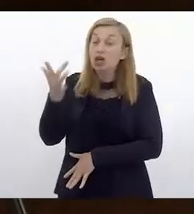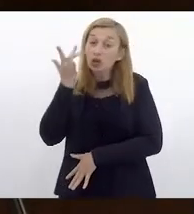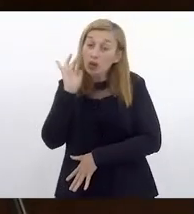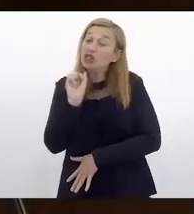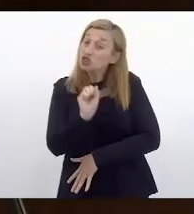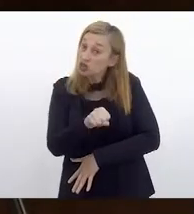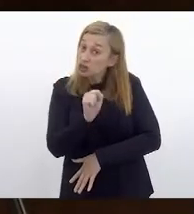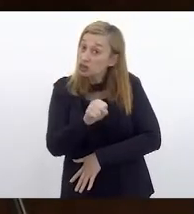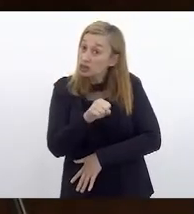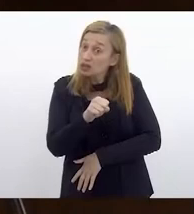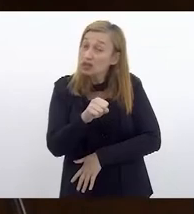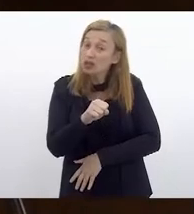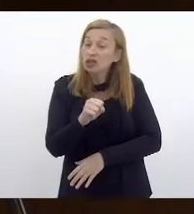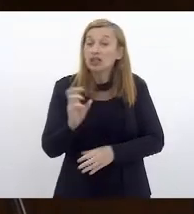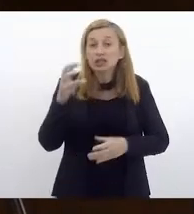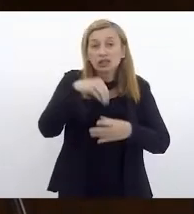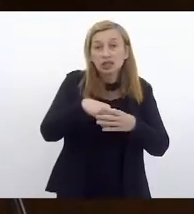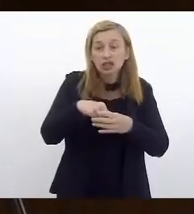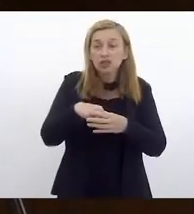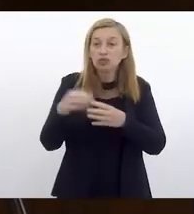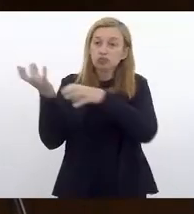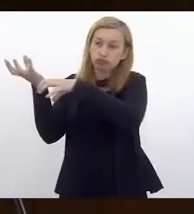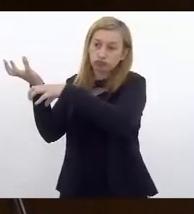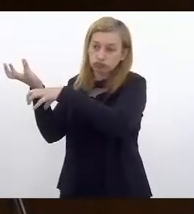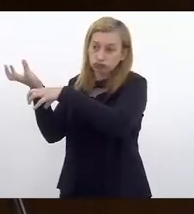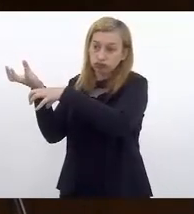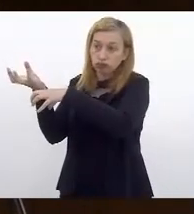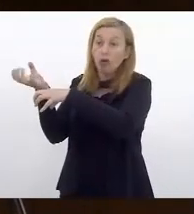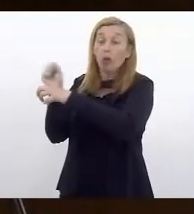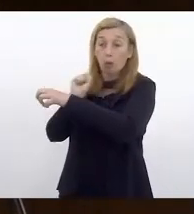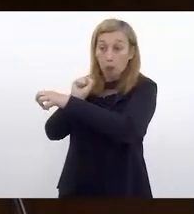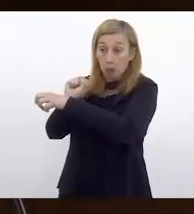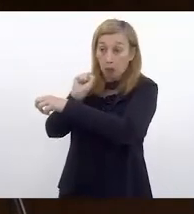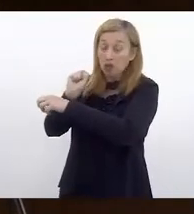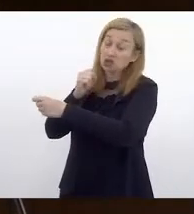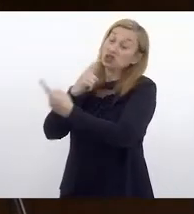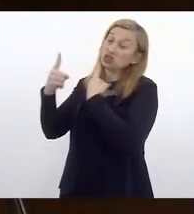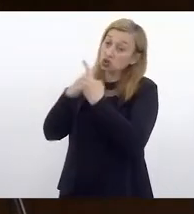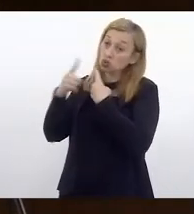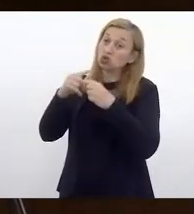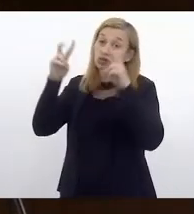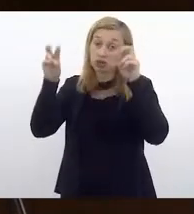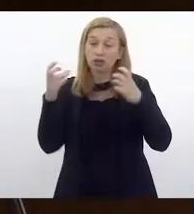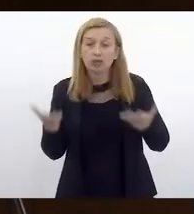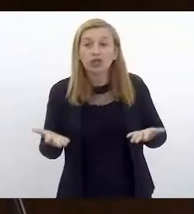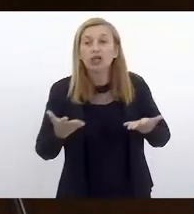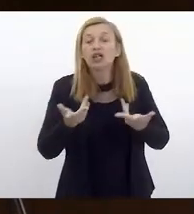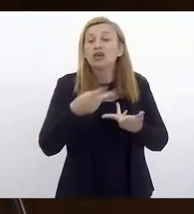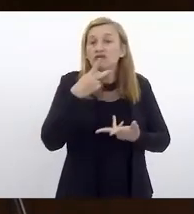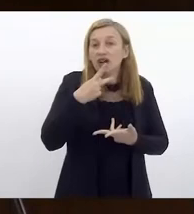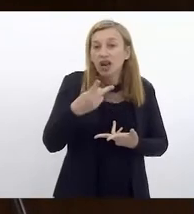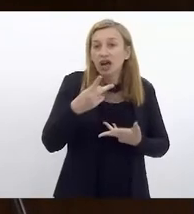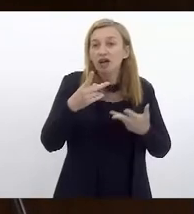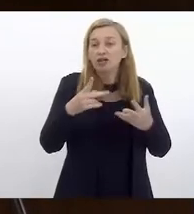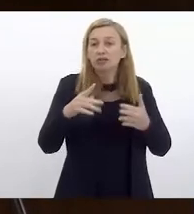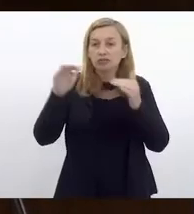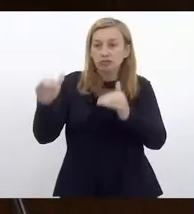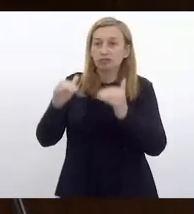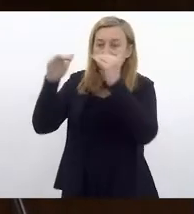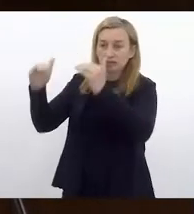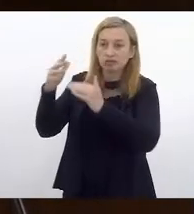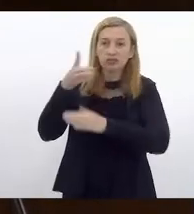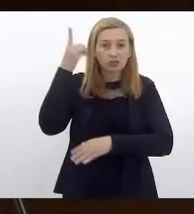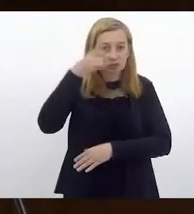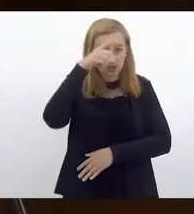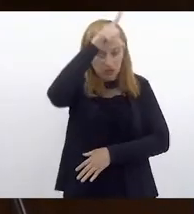sim, né, dentro do cenário do Congresso Nacional, podem estar discutindo esse tema. E dizer a Vossa Excelência, deputado Luiz